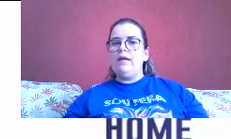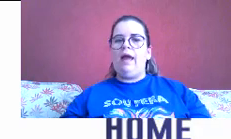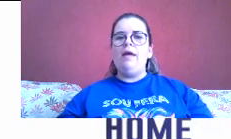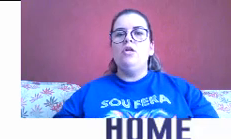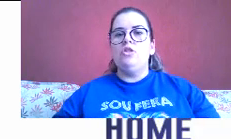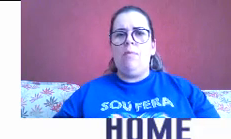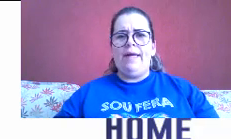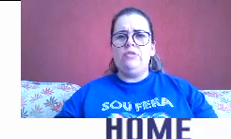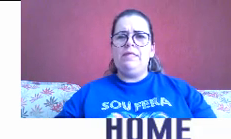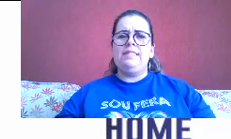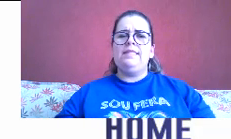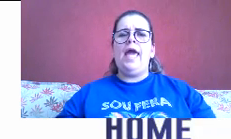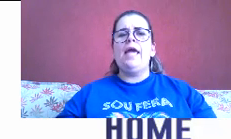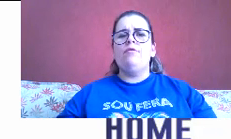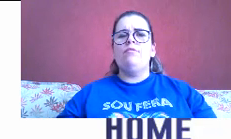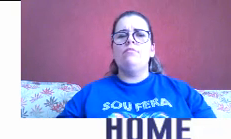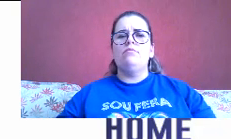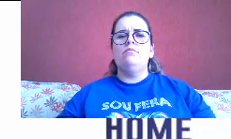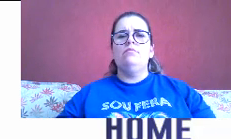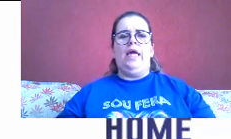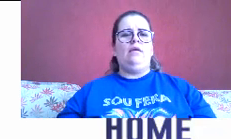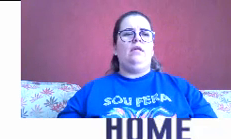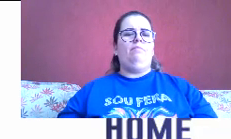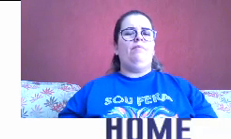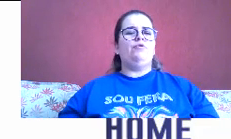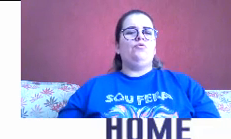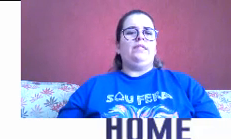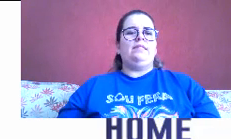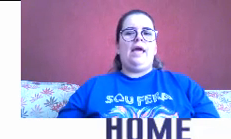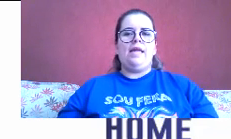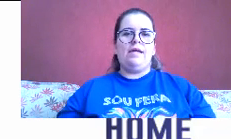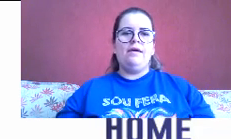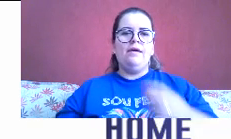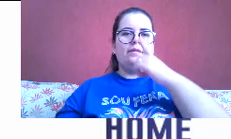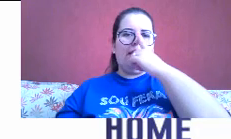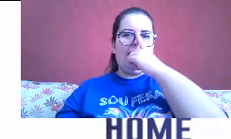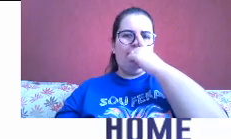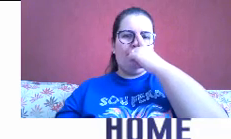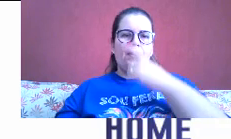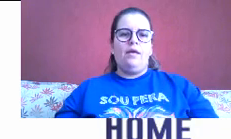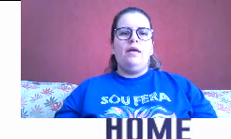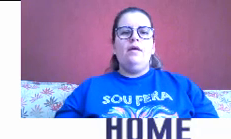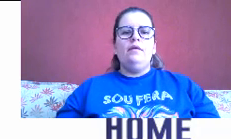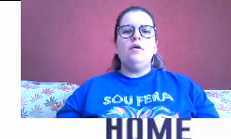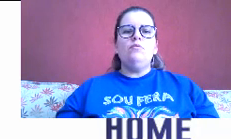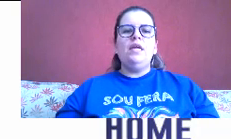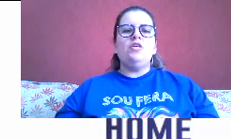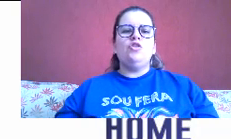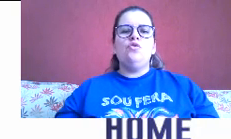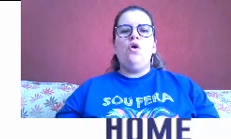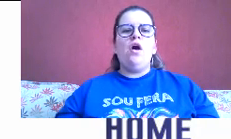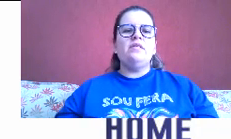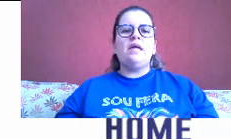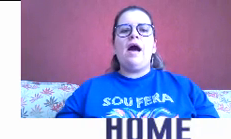humor né já o Batman é sério né postura séria né são